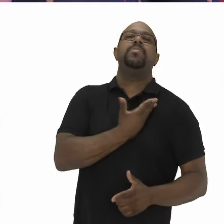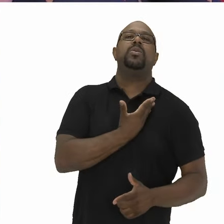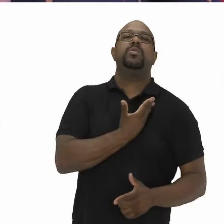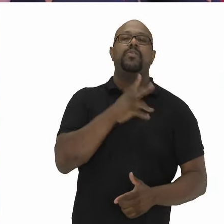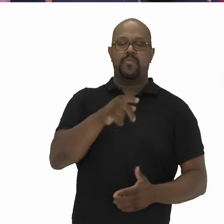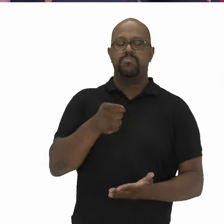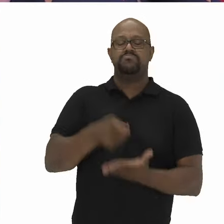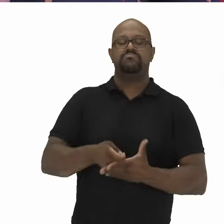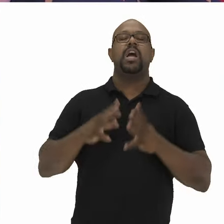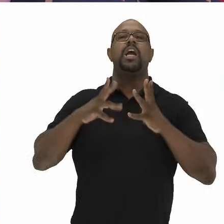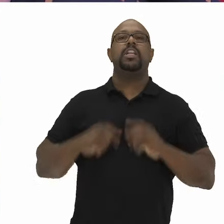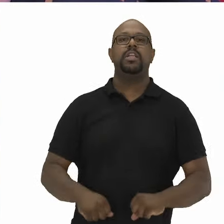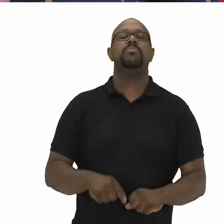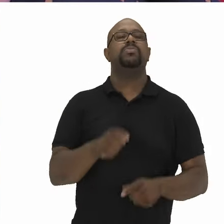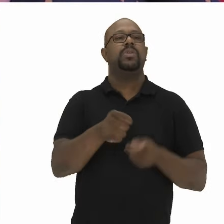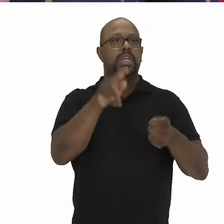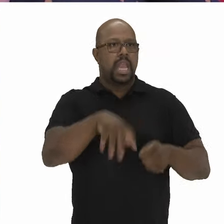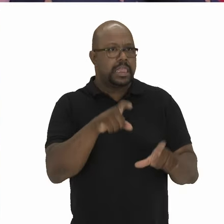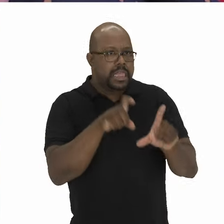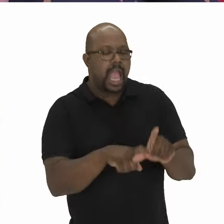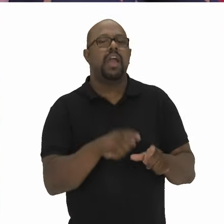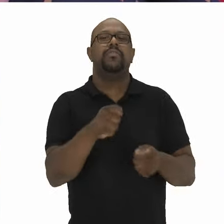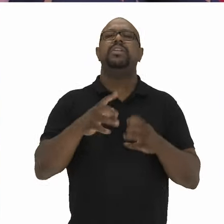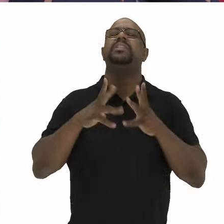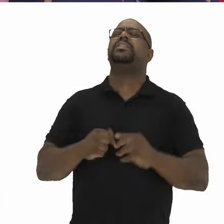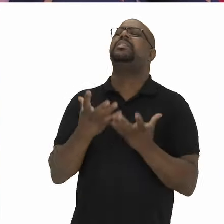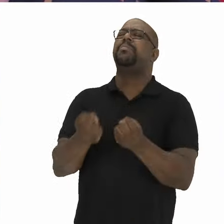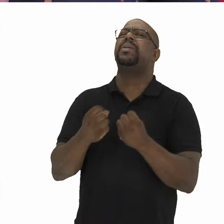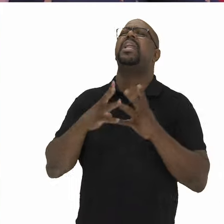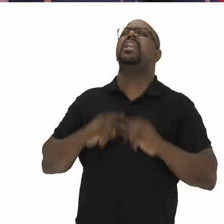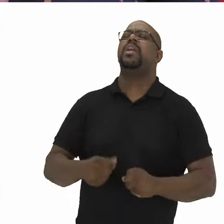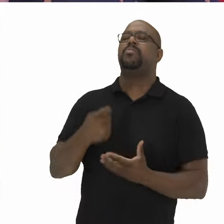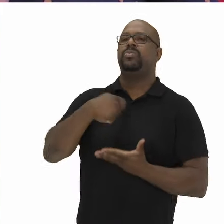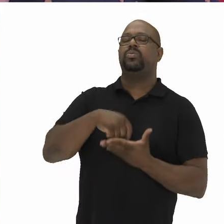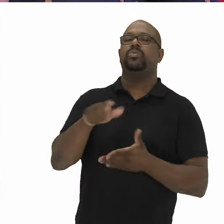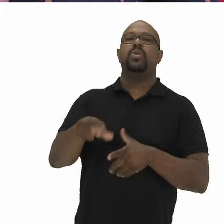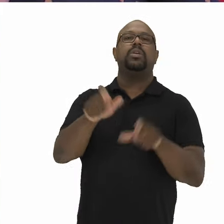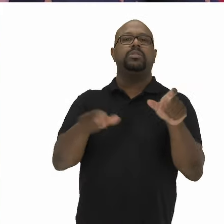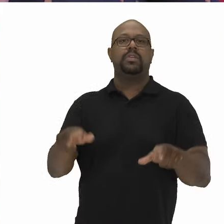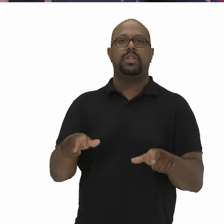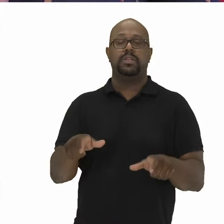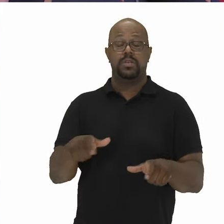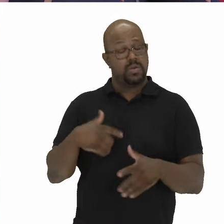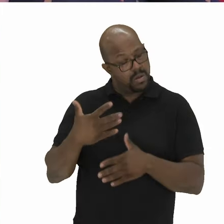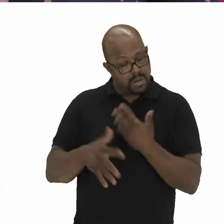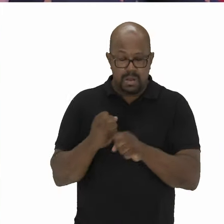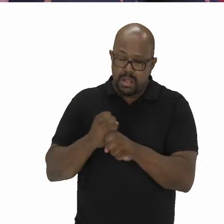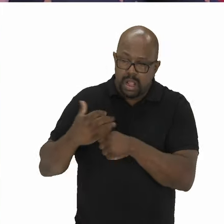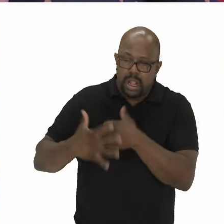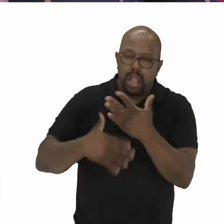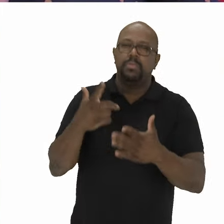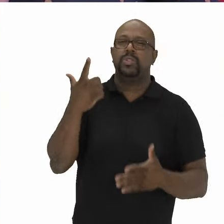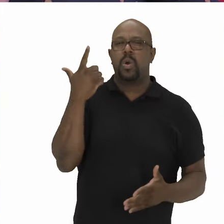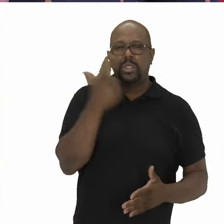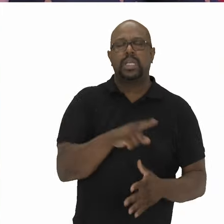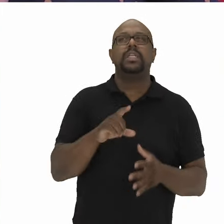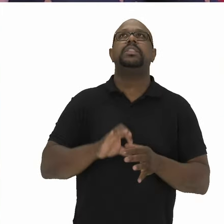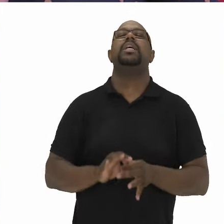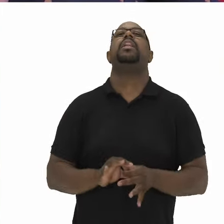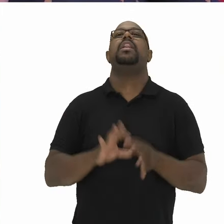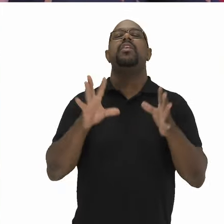e meus amigos vão pagar limpo a quem a gente deve e receber Limpo do nosso freguês com tempo